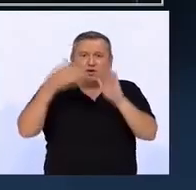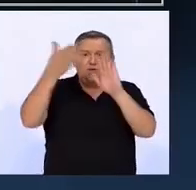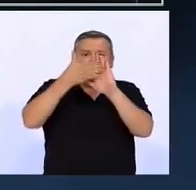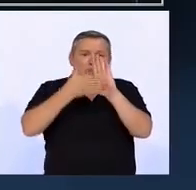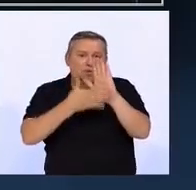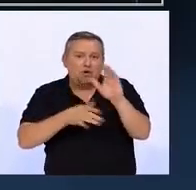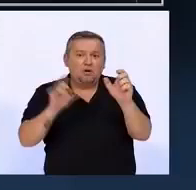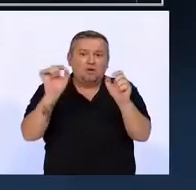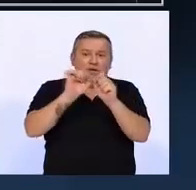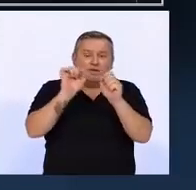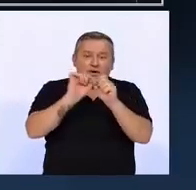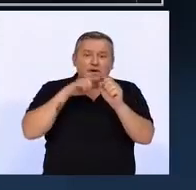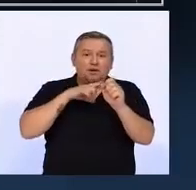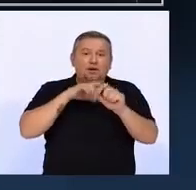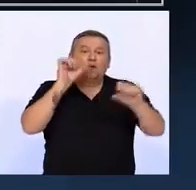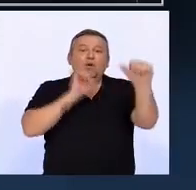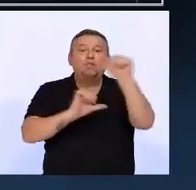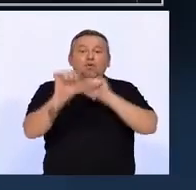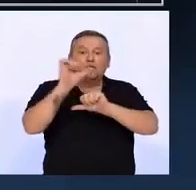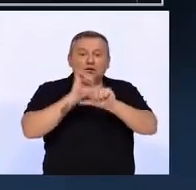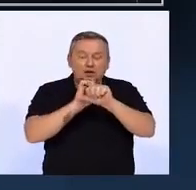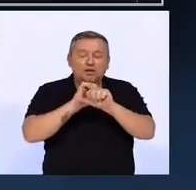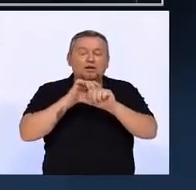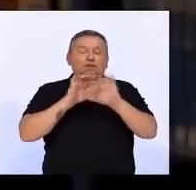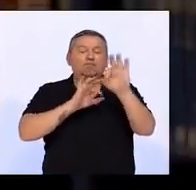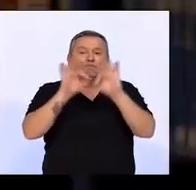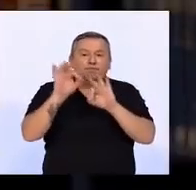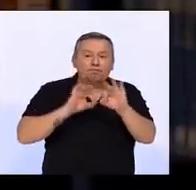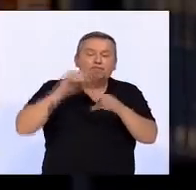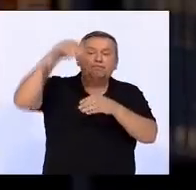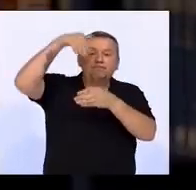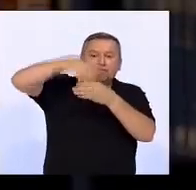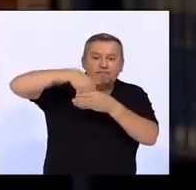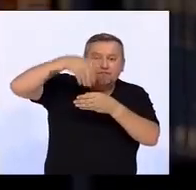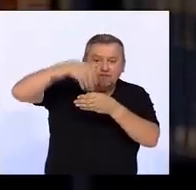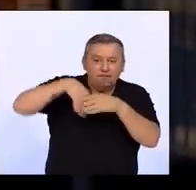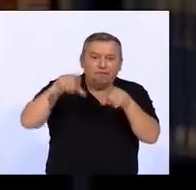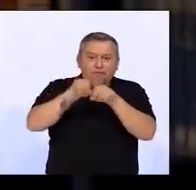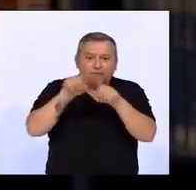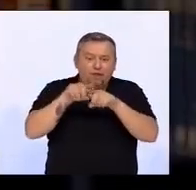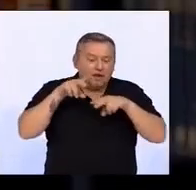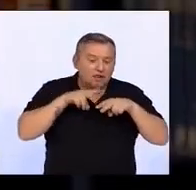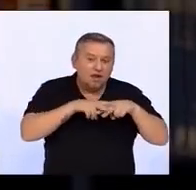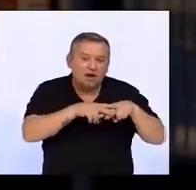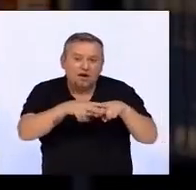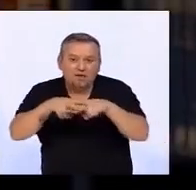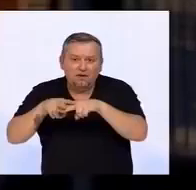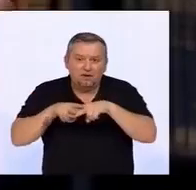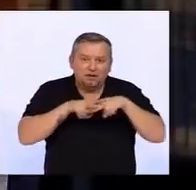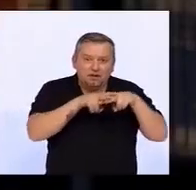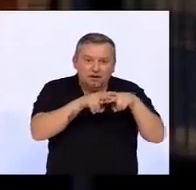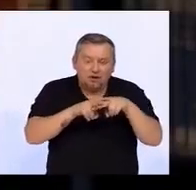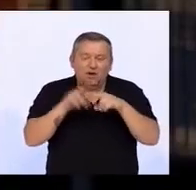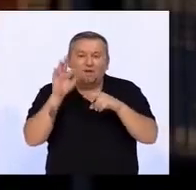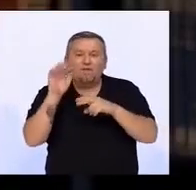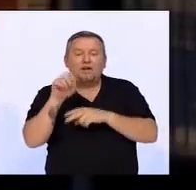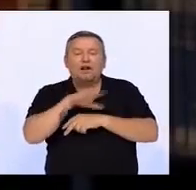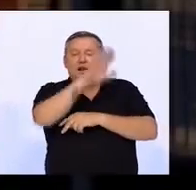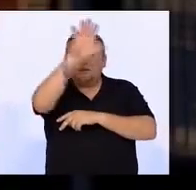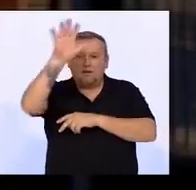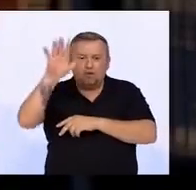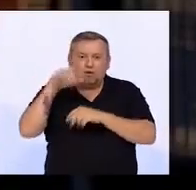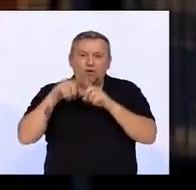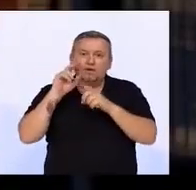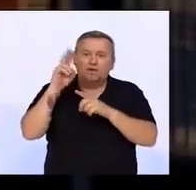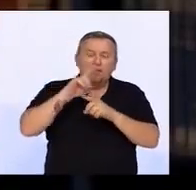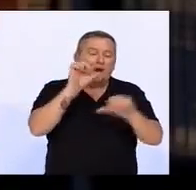com que se tenha uma efetiva mudança no sistema partidário, no sistema eleitoral, na revisão do Pacto Federativo, ao lado da reforma